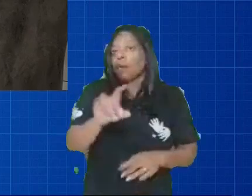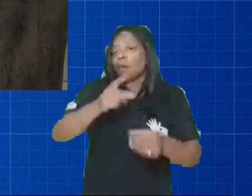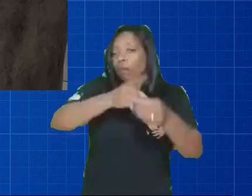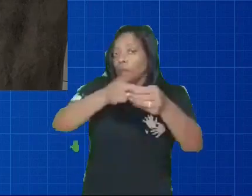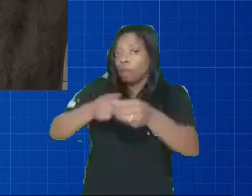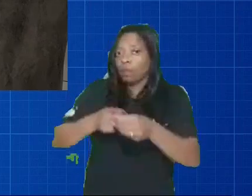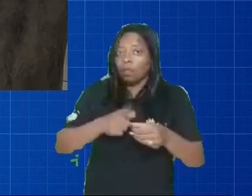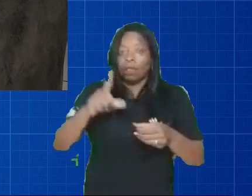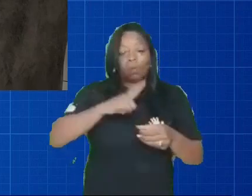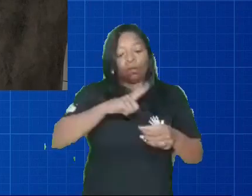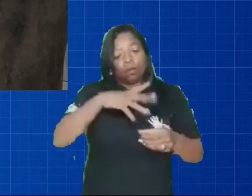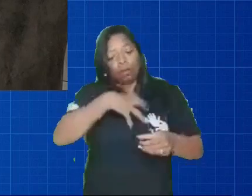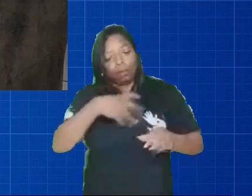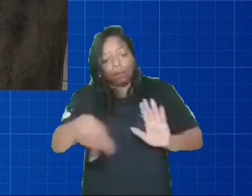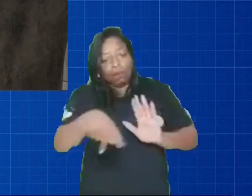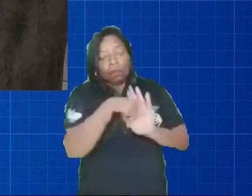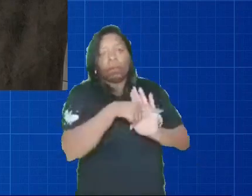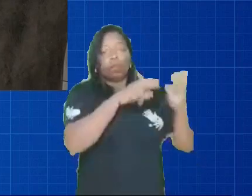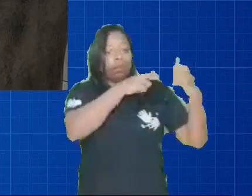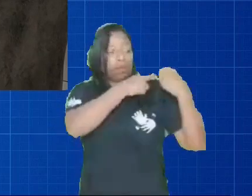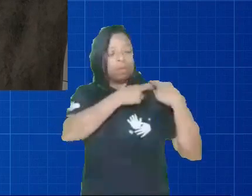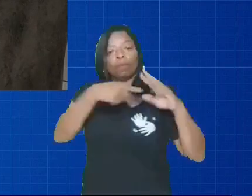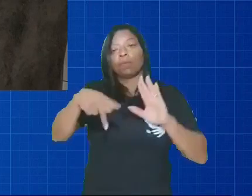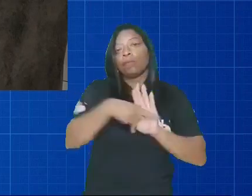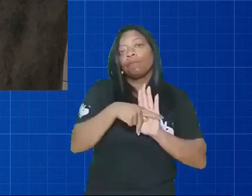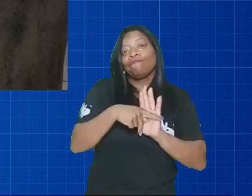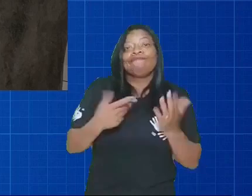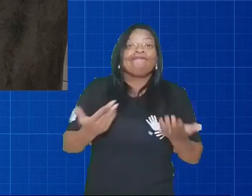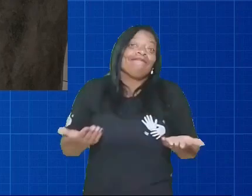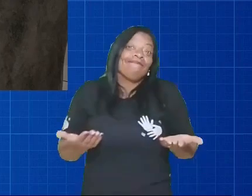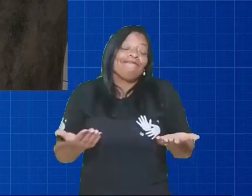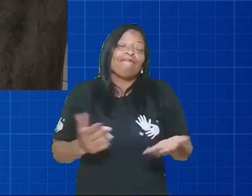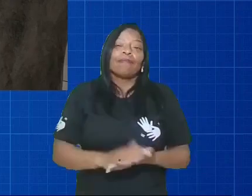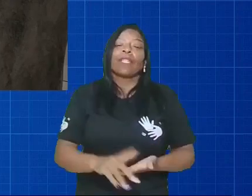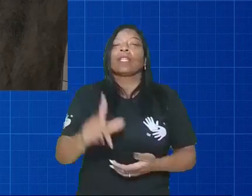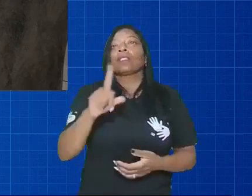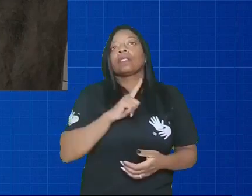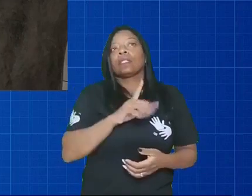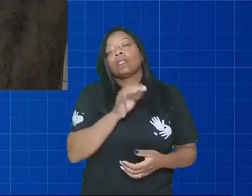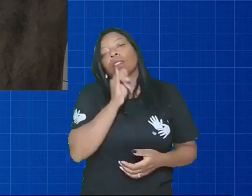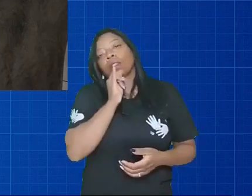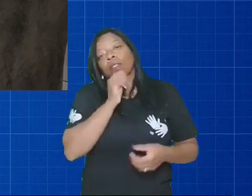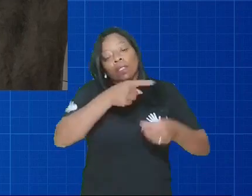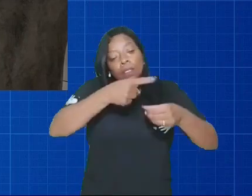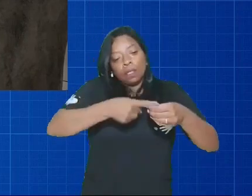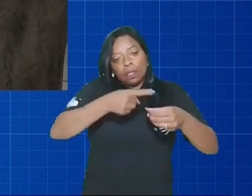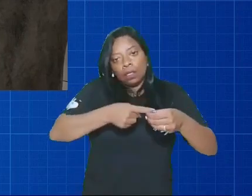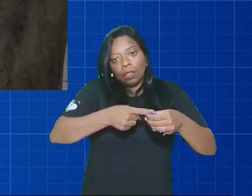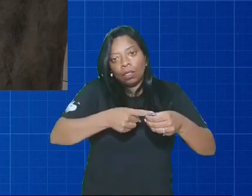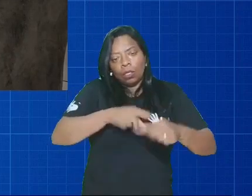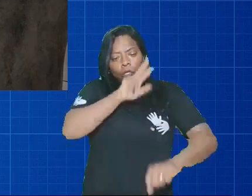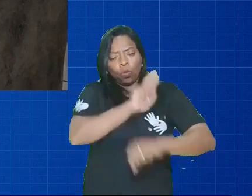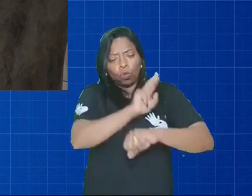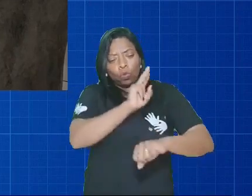tem uma forma, ou tem uma responsabilidade. Então, assim, nós temos municípios que a educação ambiental ainda é tratada como